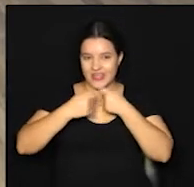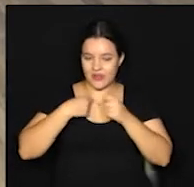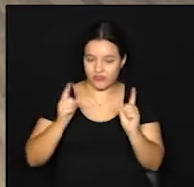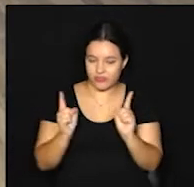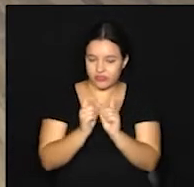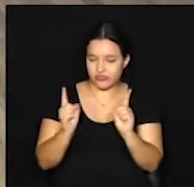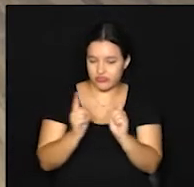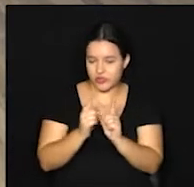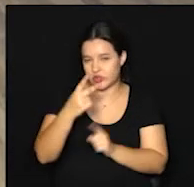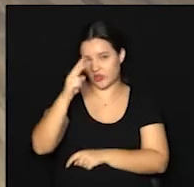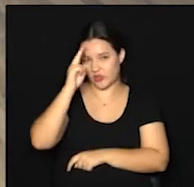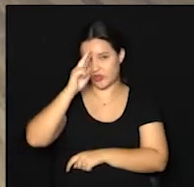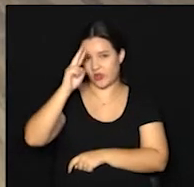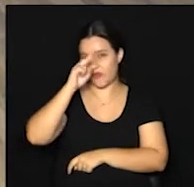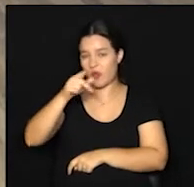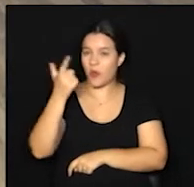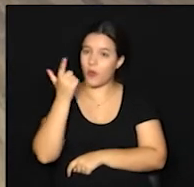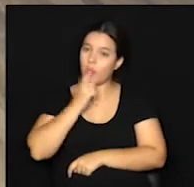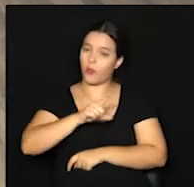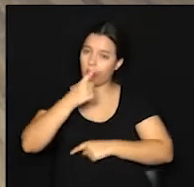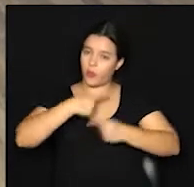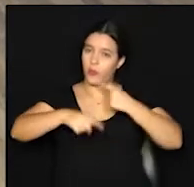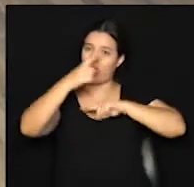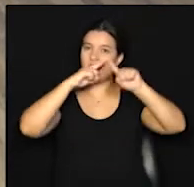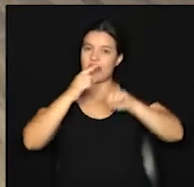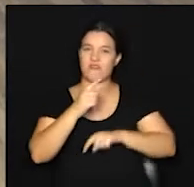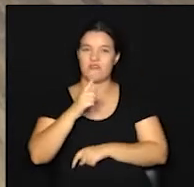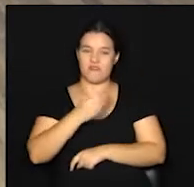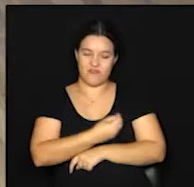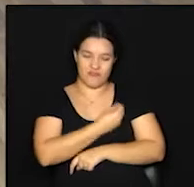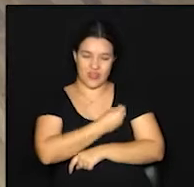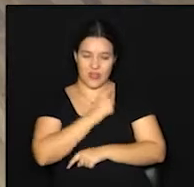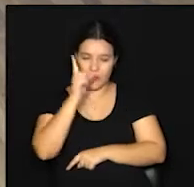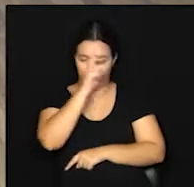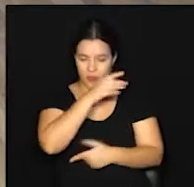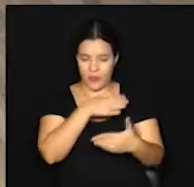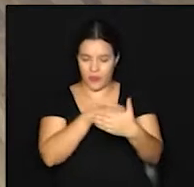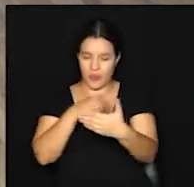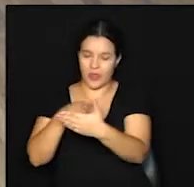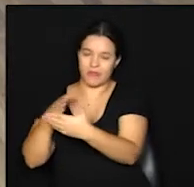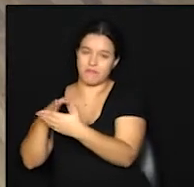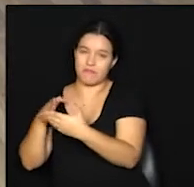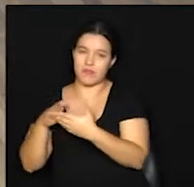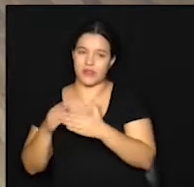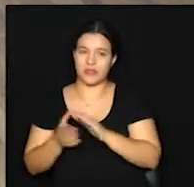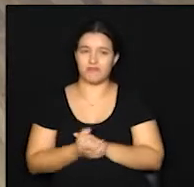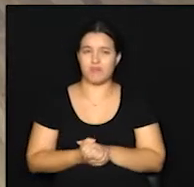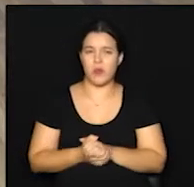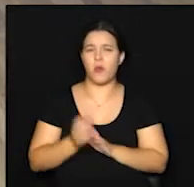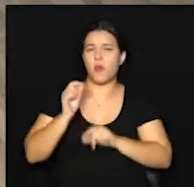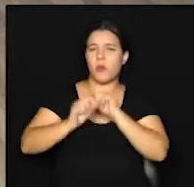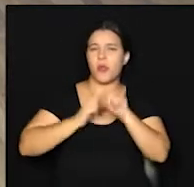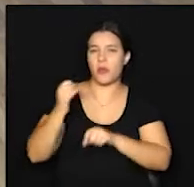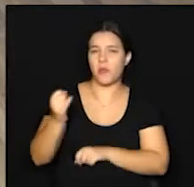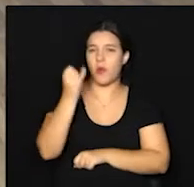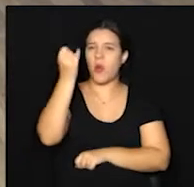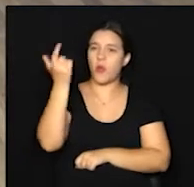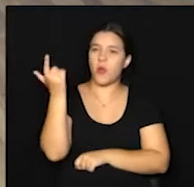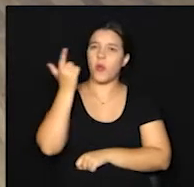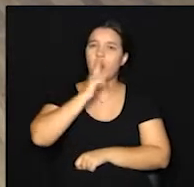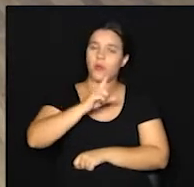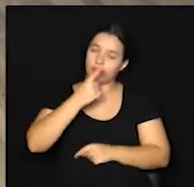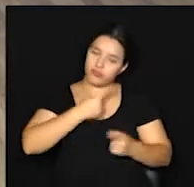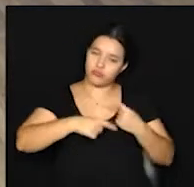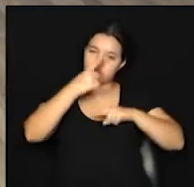os obstáculos que a vida impôs. O que foi fundamental para você poder chegar até aqui? Seja bem-vinda e